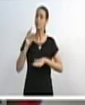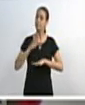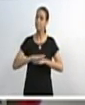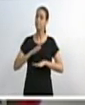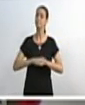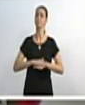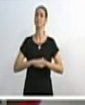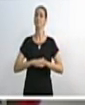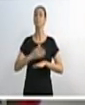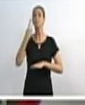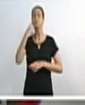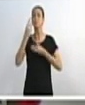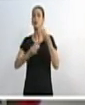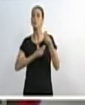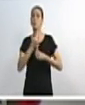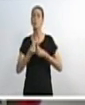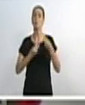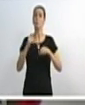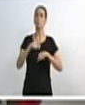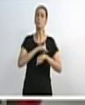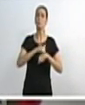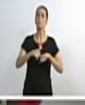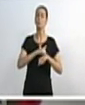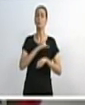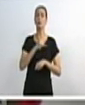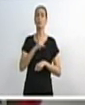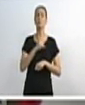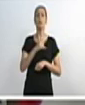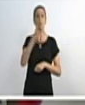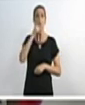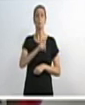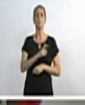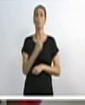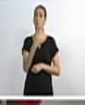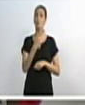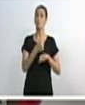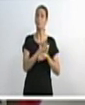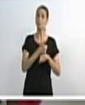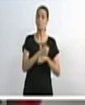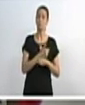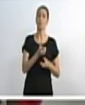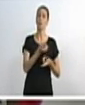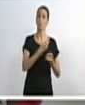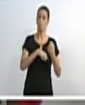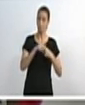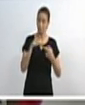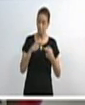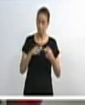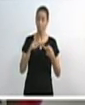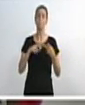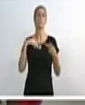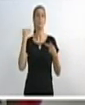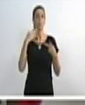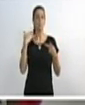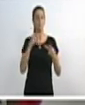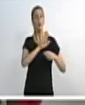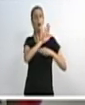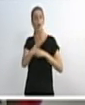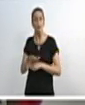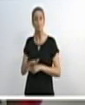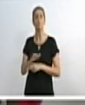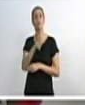forma de conceder um contador e um advogado para que as associações possam, sim, fazer o seu trabalho com